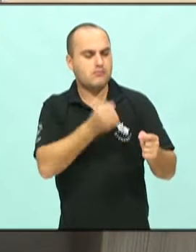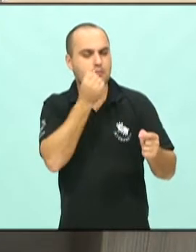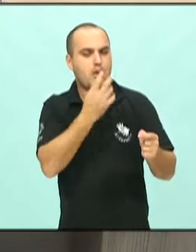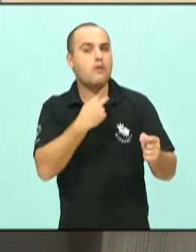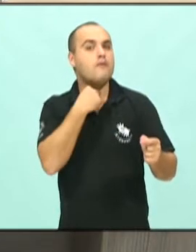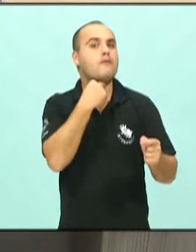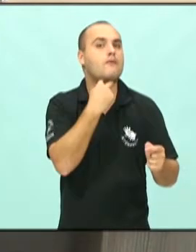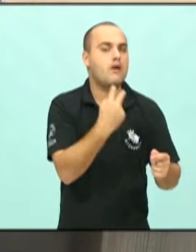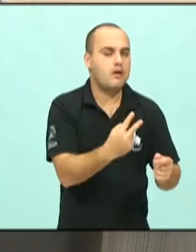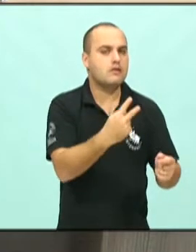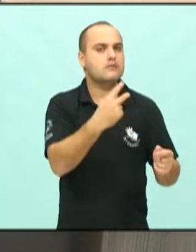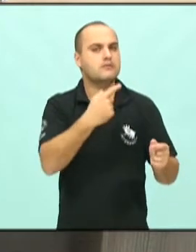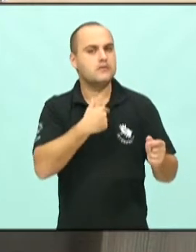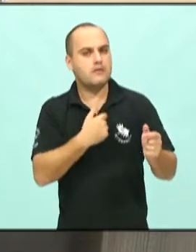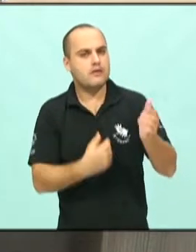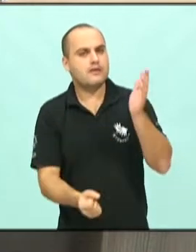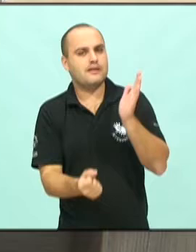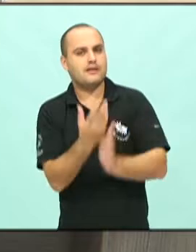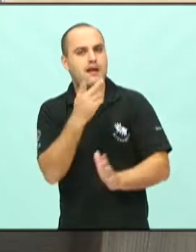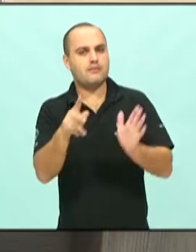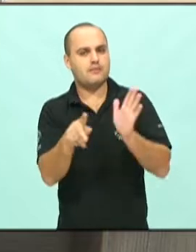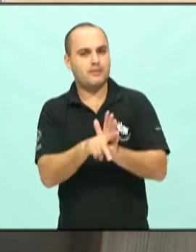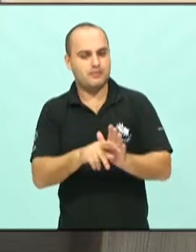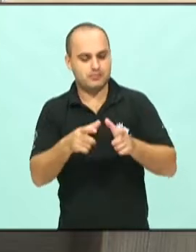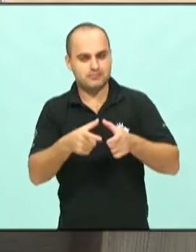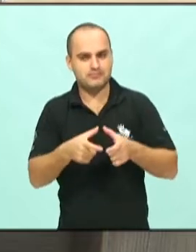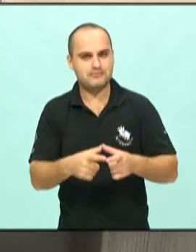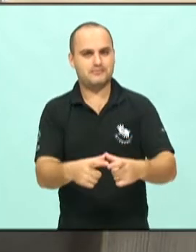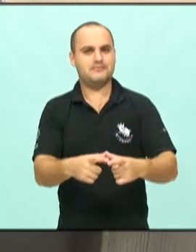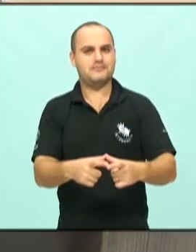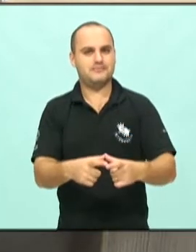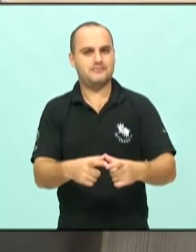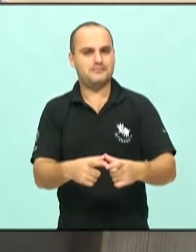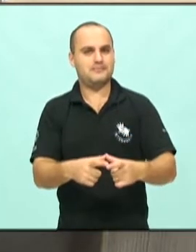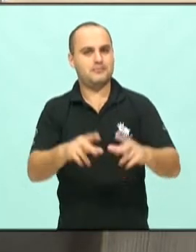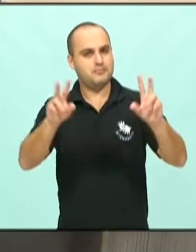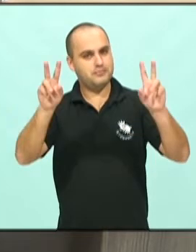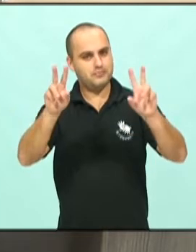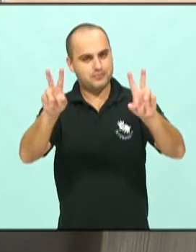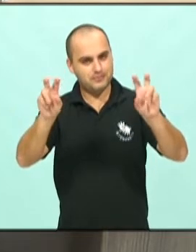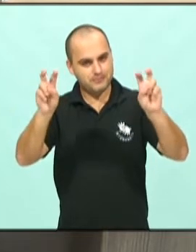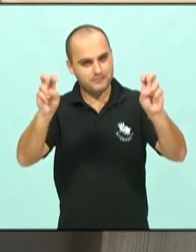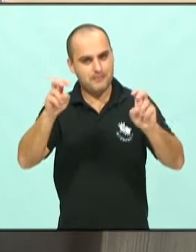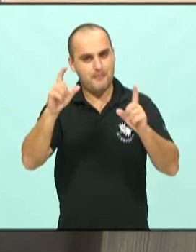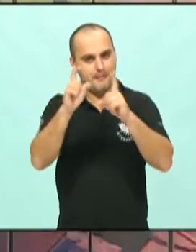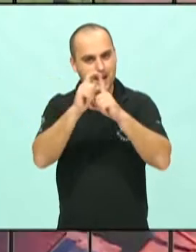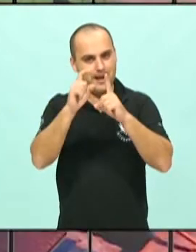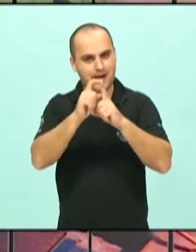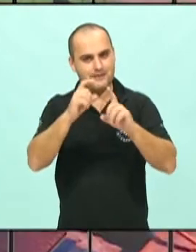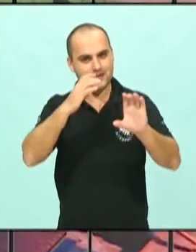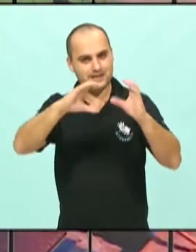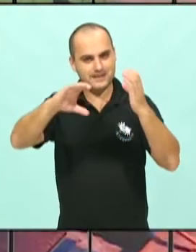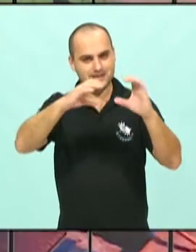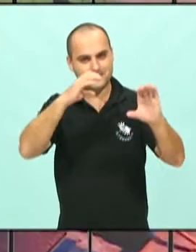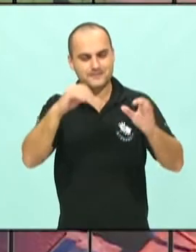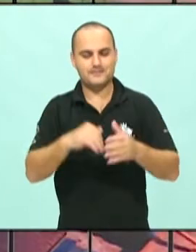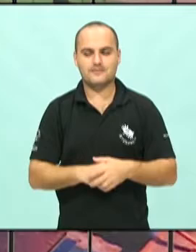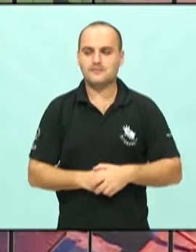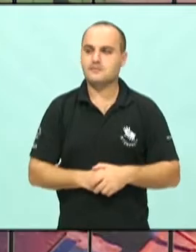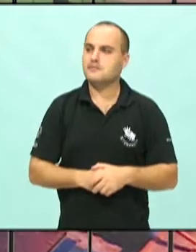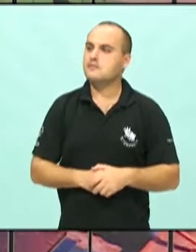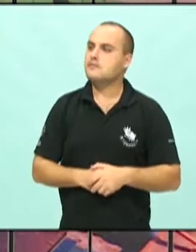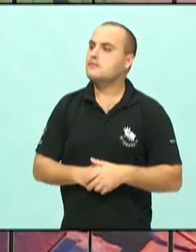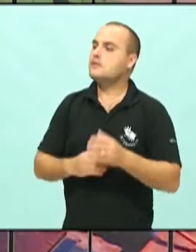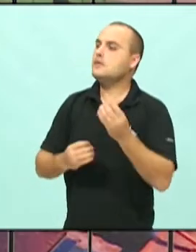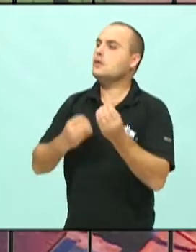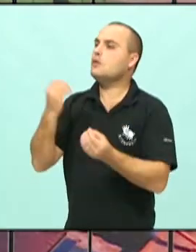inteiro de canções, né? E aí surgiu então a ideia de fazer o Palavra da Canção. E como foi o lançamento e como também que você está trabalhando